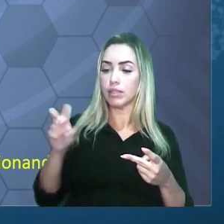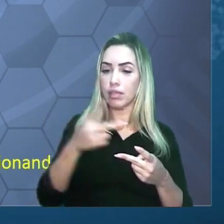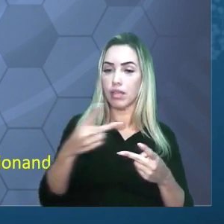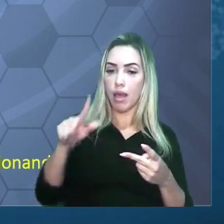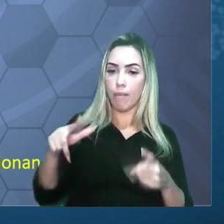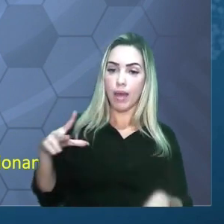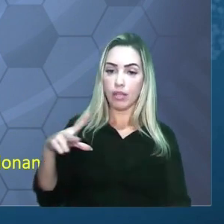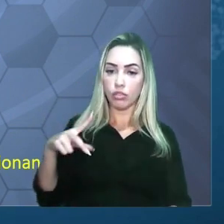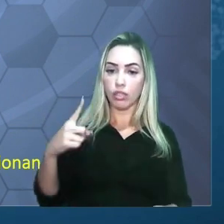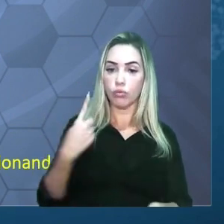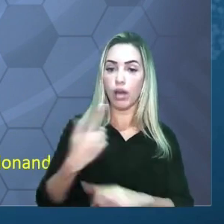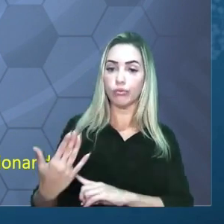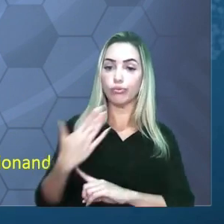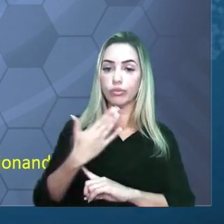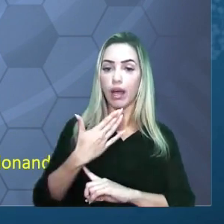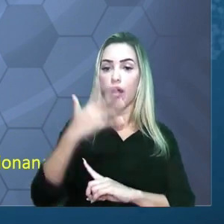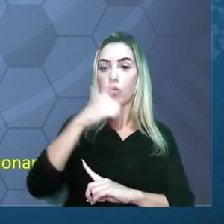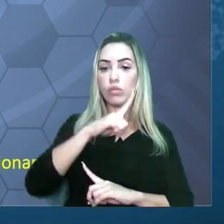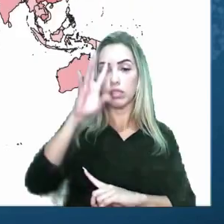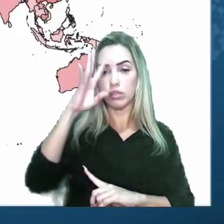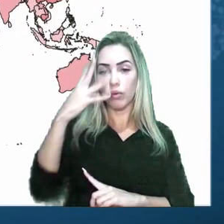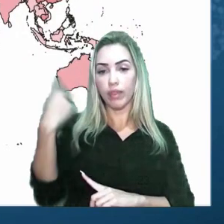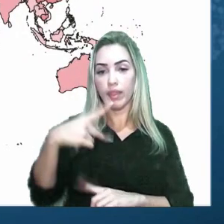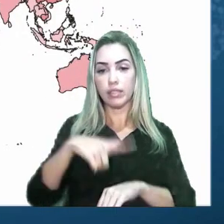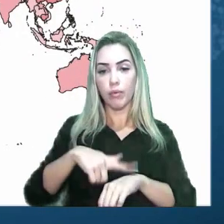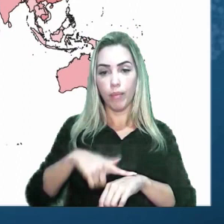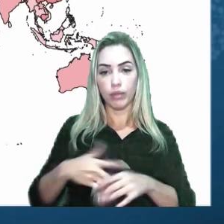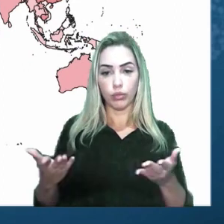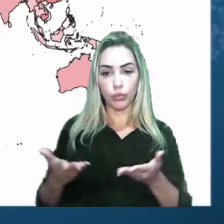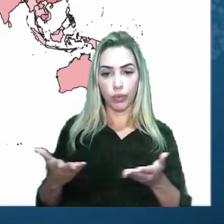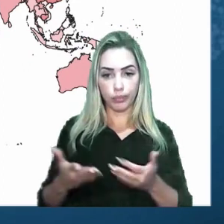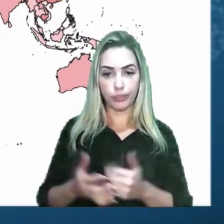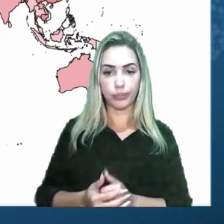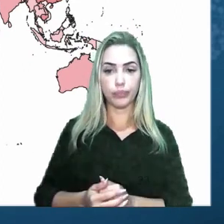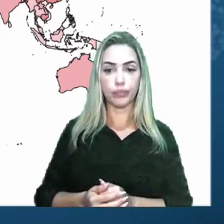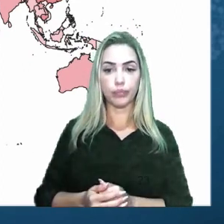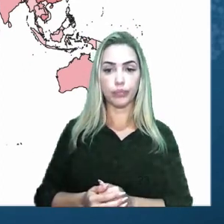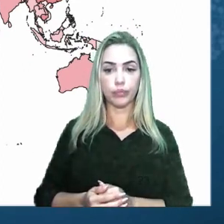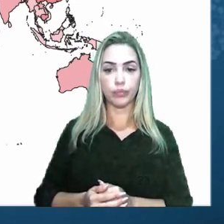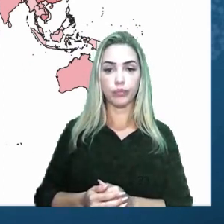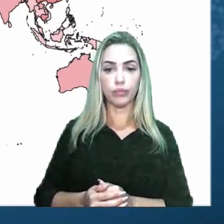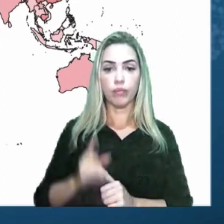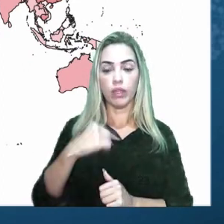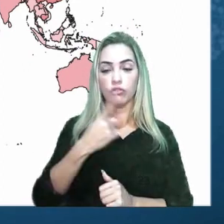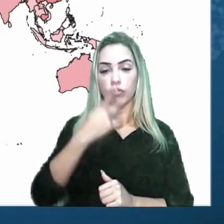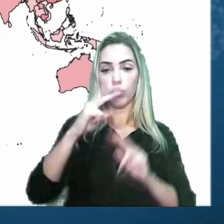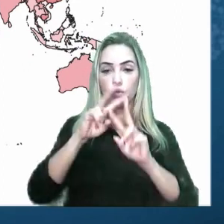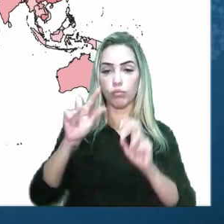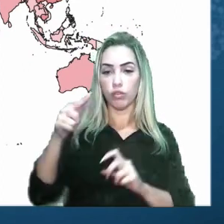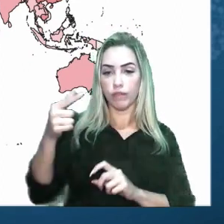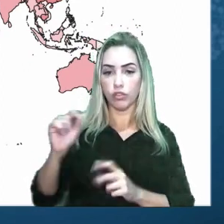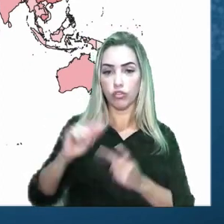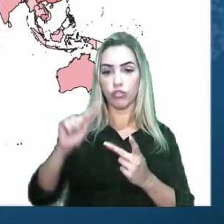para nos ajudar a sair dessa situação atual. A gente falou muito de G20, G7, eu